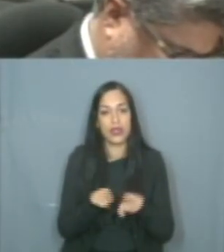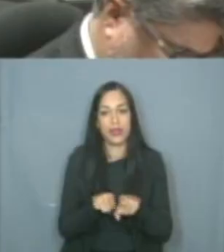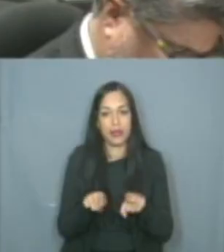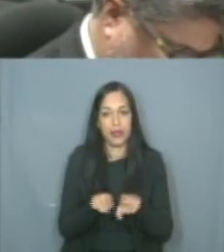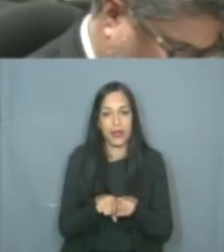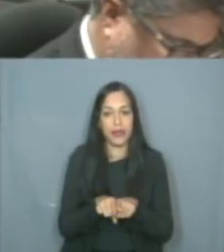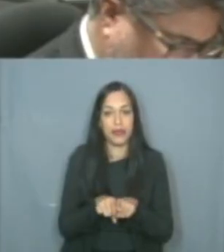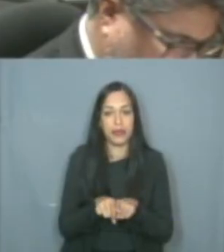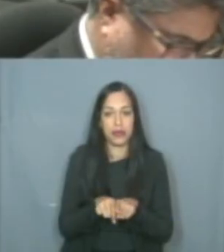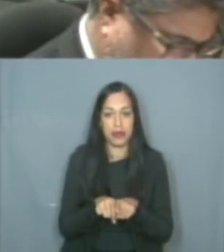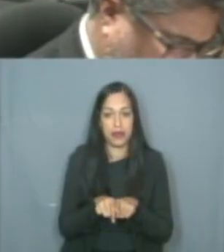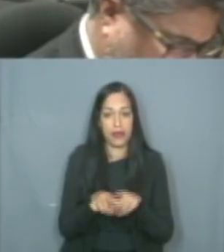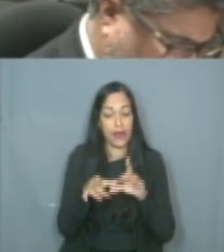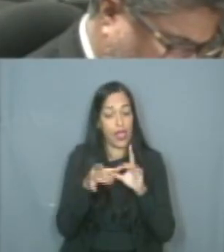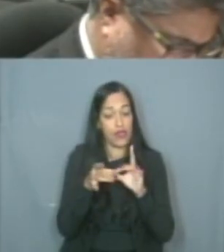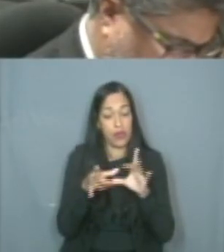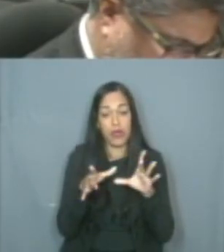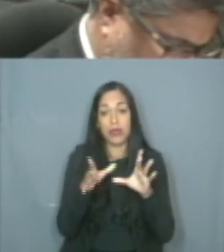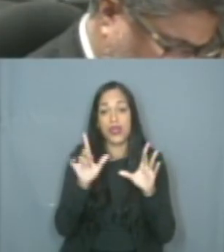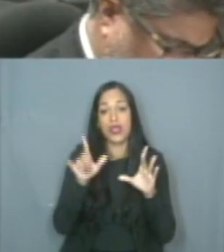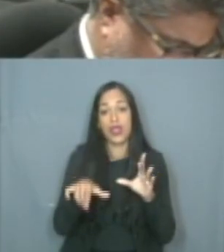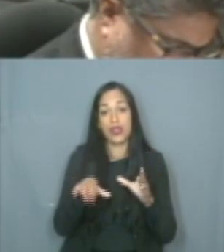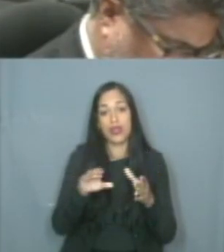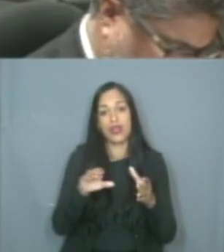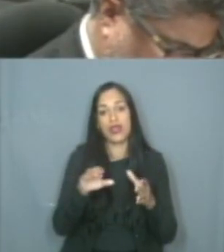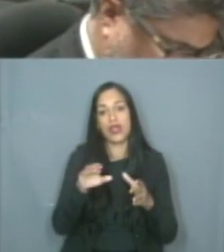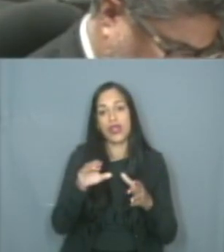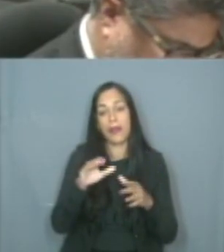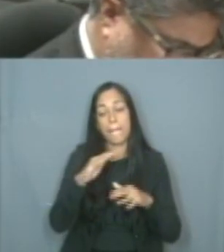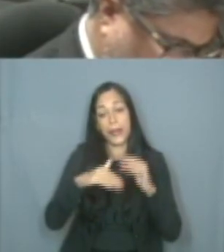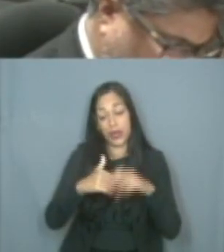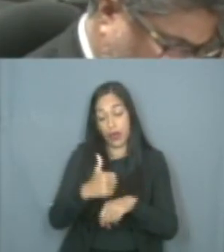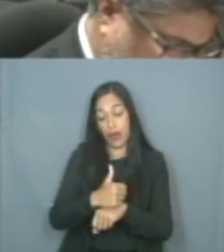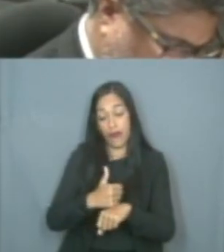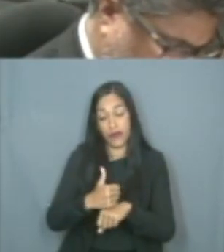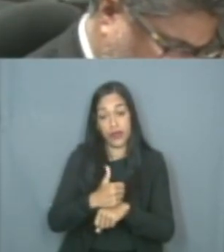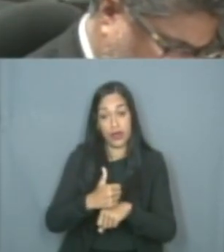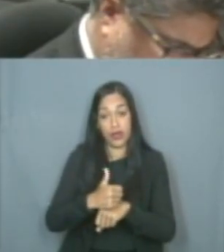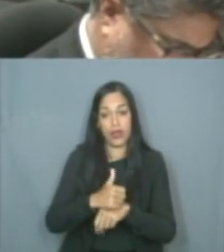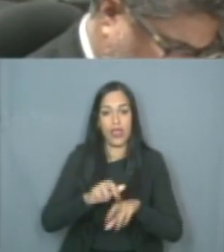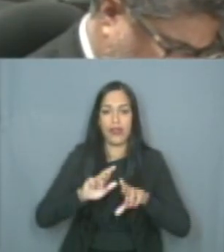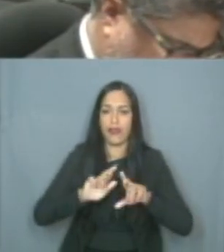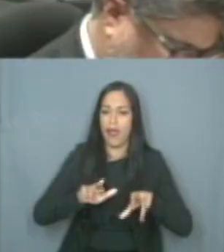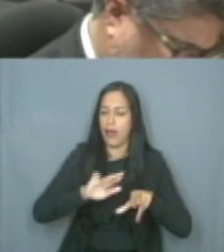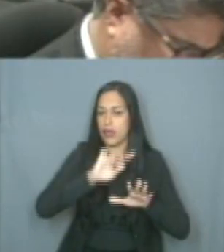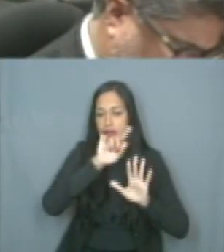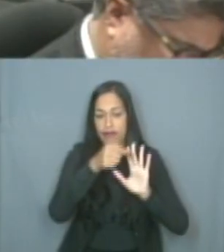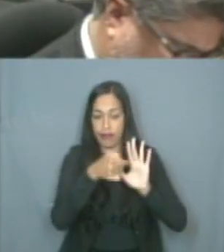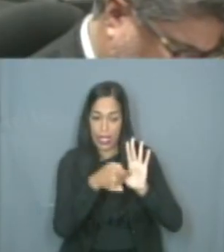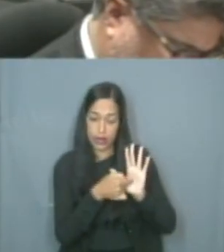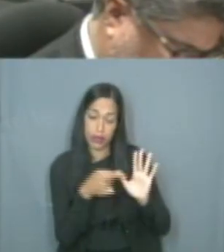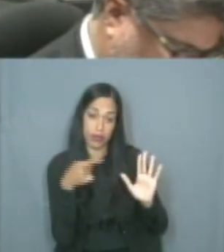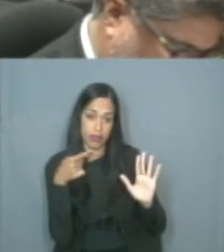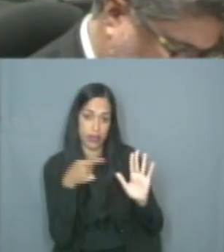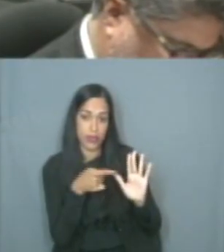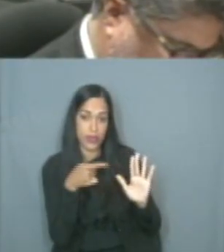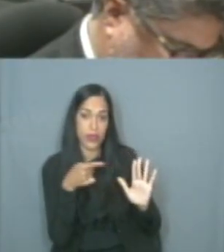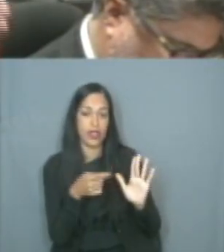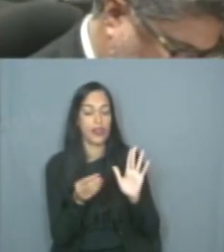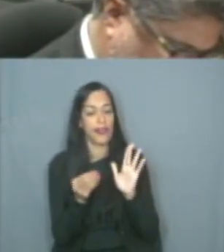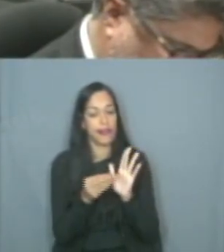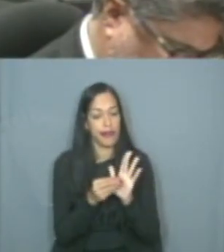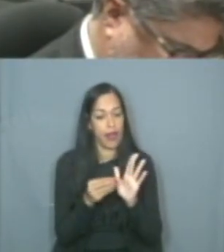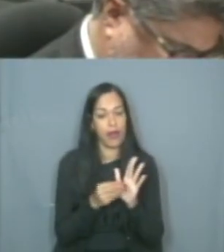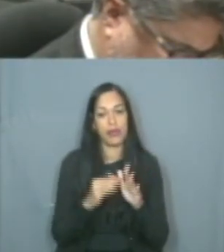envolvem a disponibilidade de recursos humanos. A gente tem recebido inúmeras denúncias nesse sentido de falta